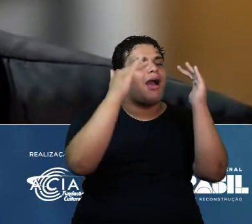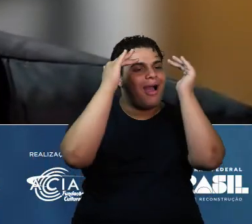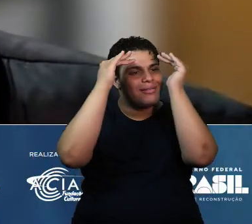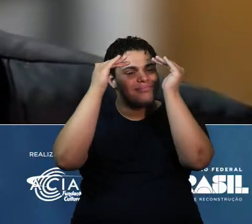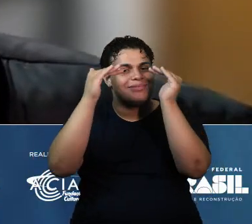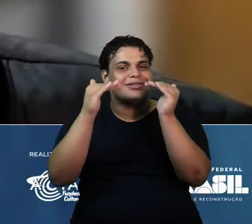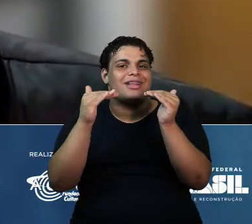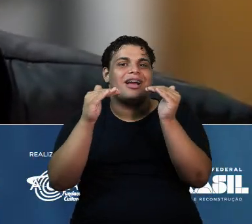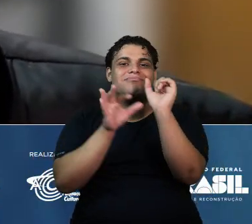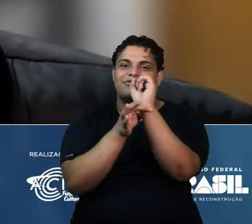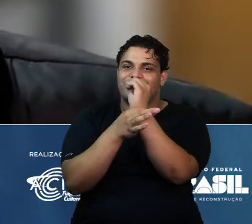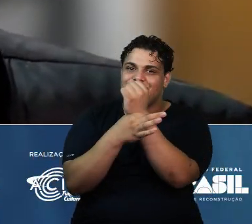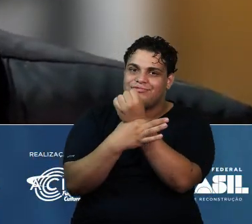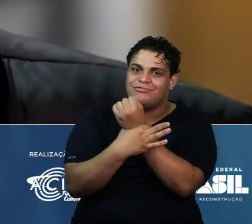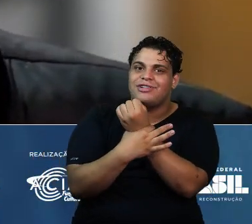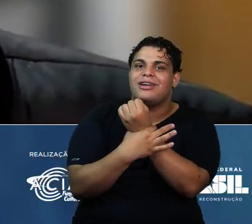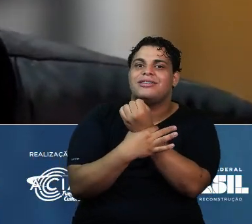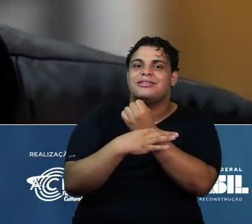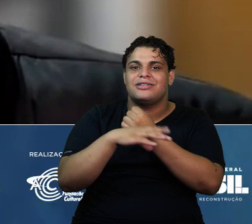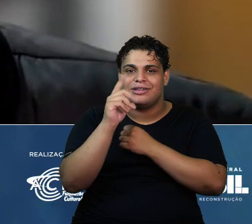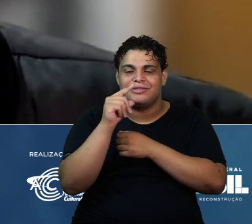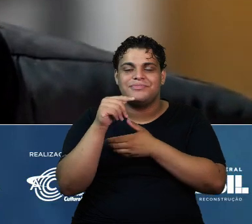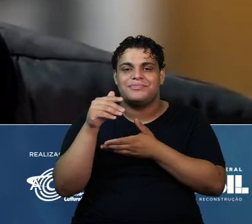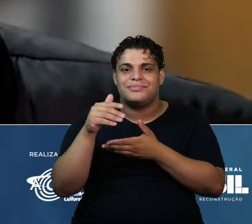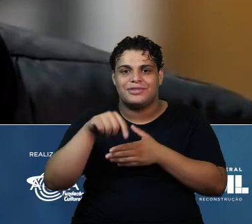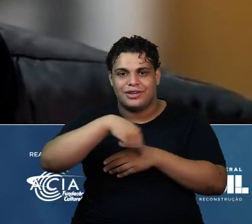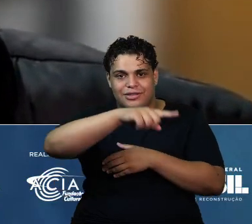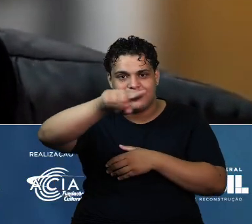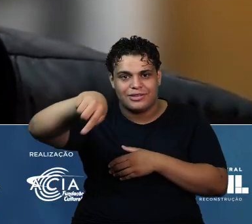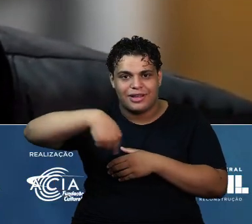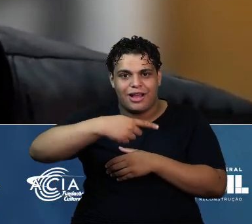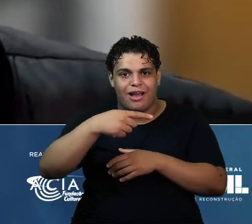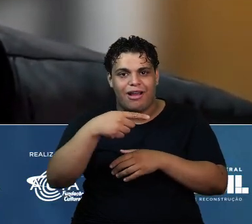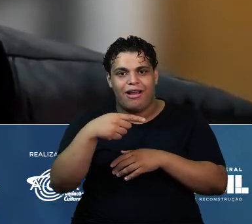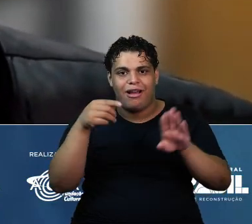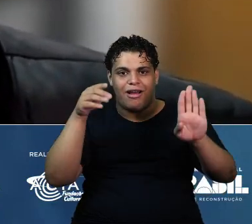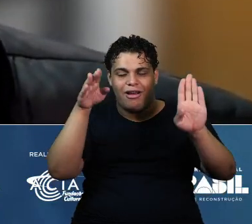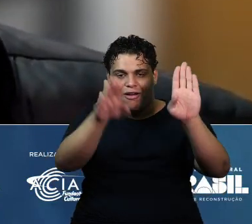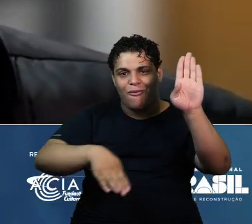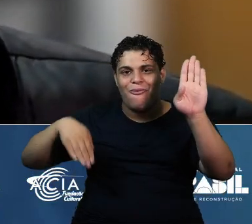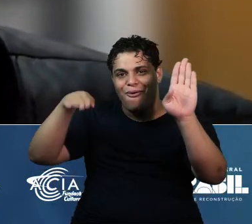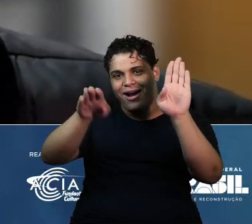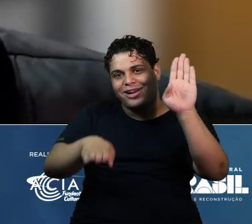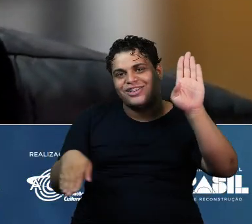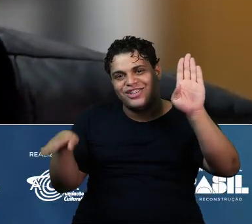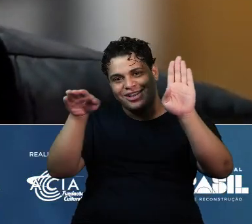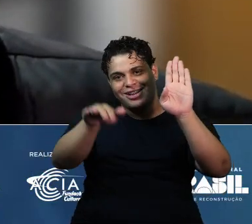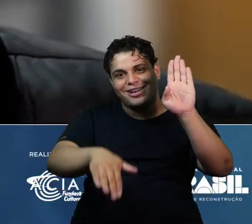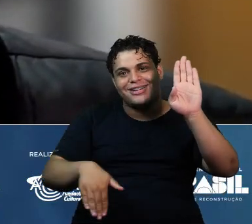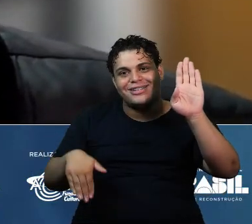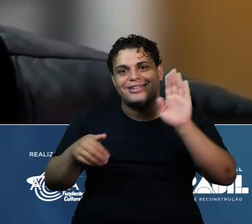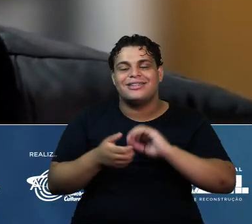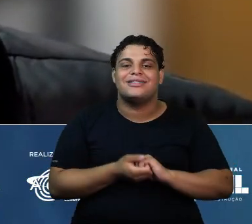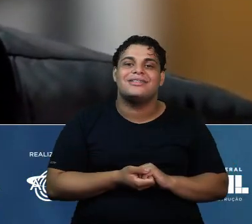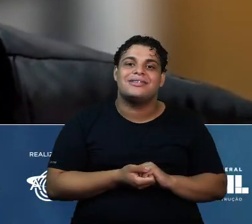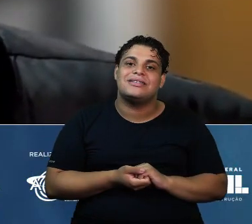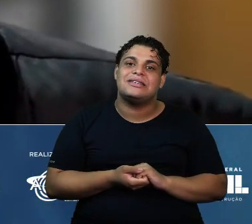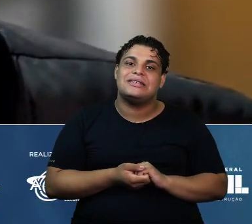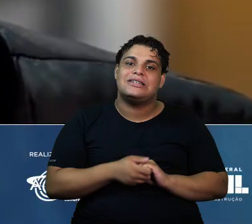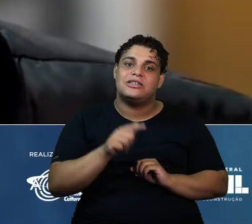Por isso que é tão importante a conscientização. Com relação a números,